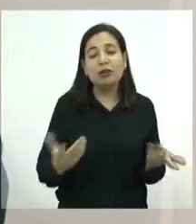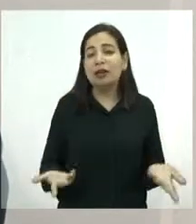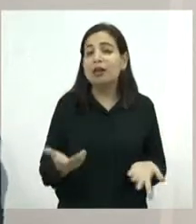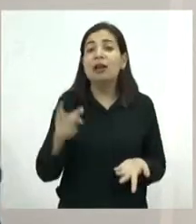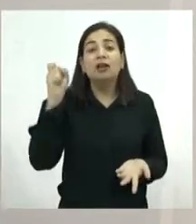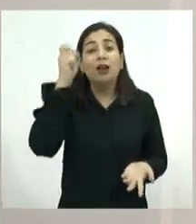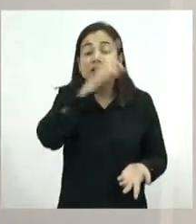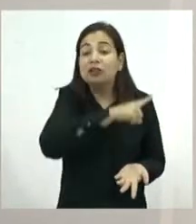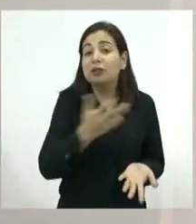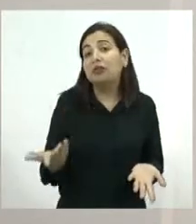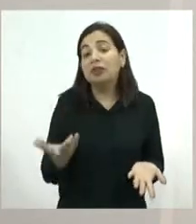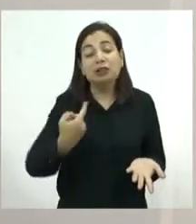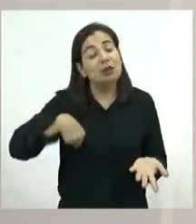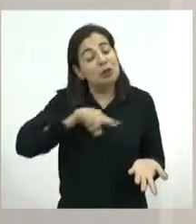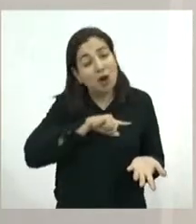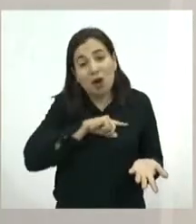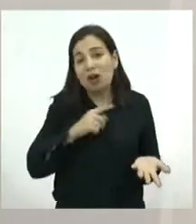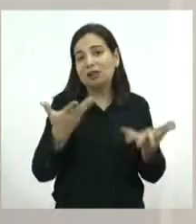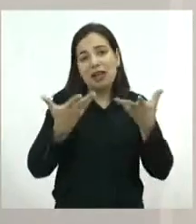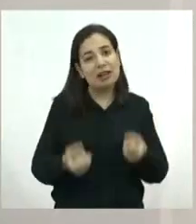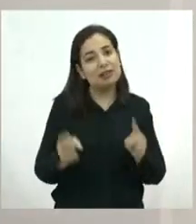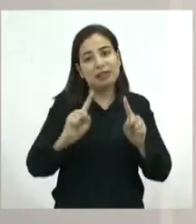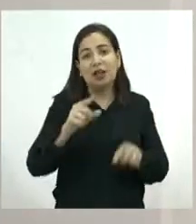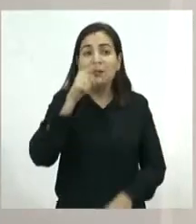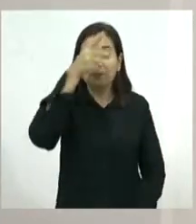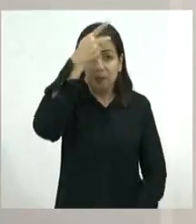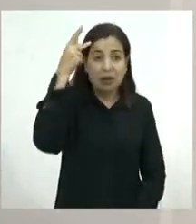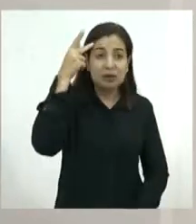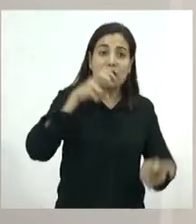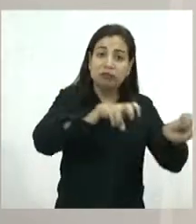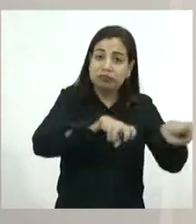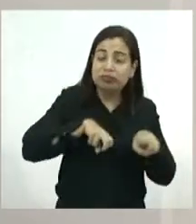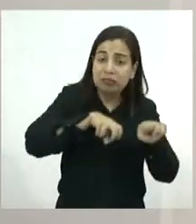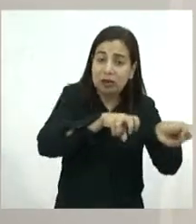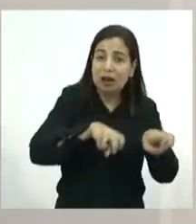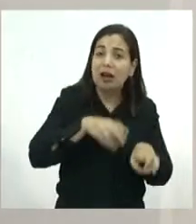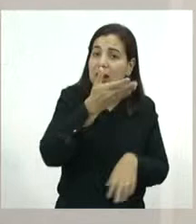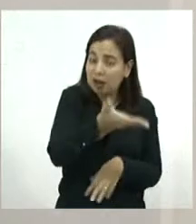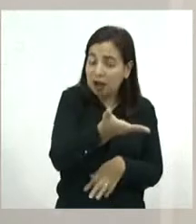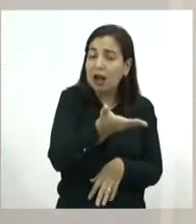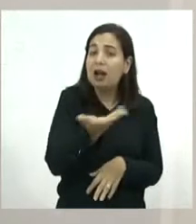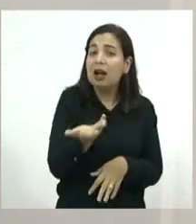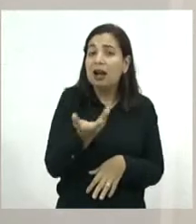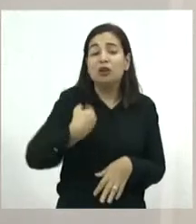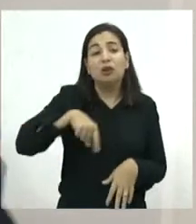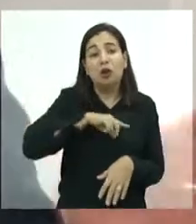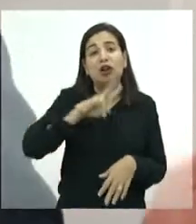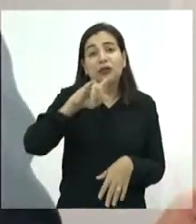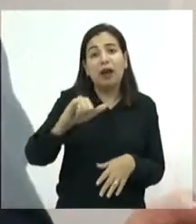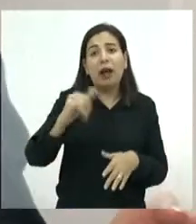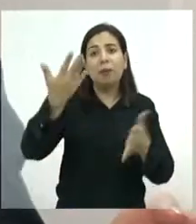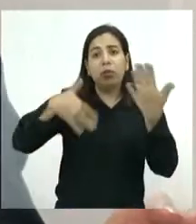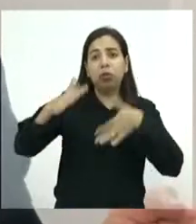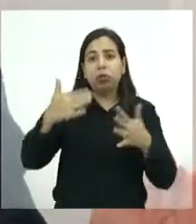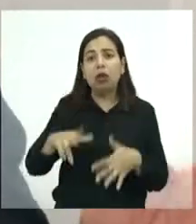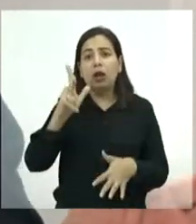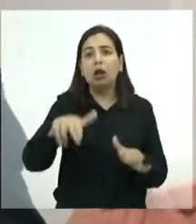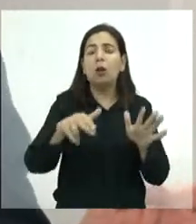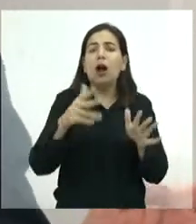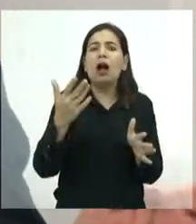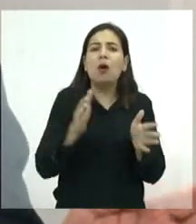um quadro que, para o agricultor do interior, do sertanejo cearense, nós vamos voltar a uma situação, Paulo, da década de